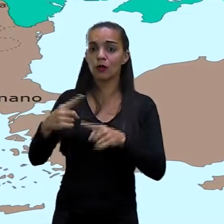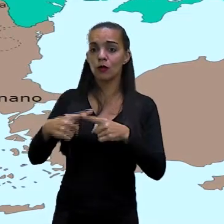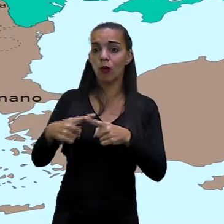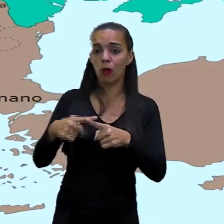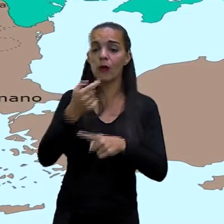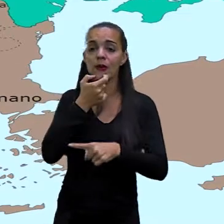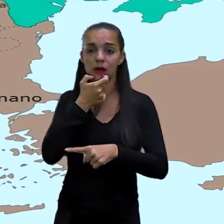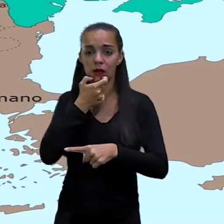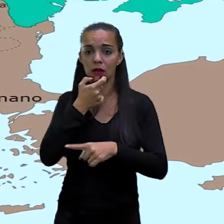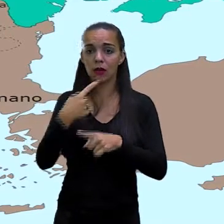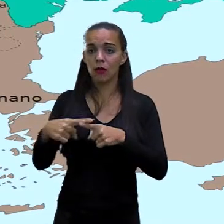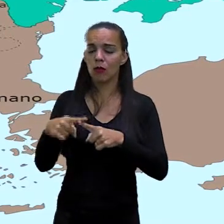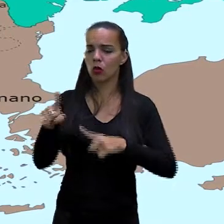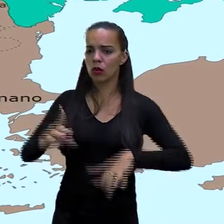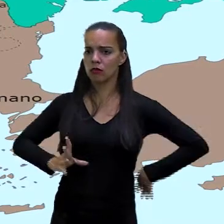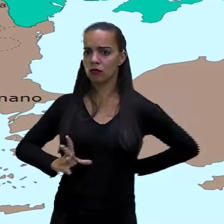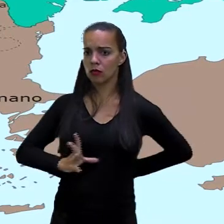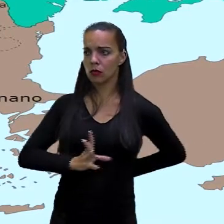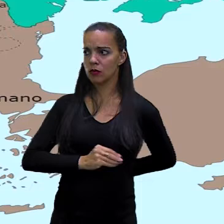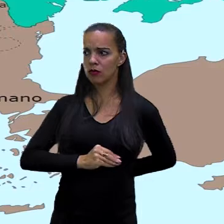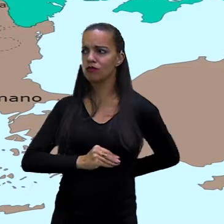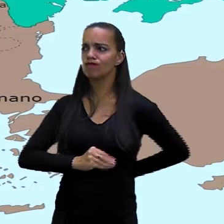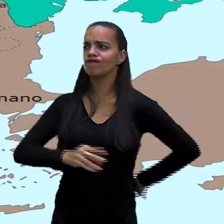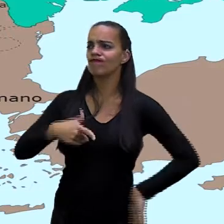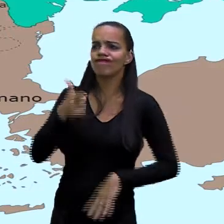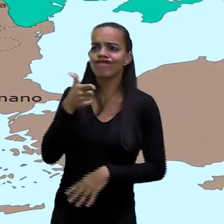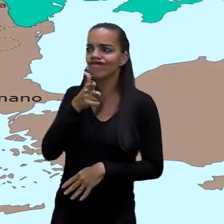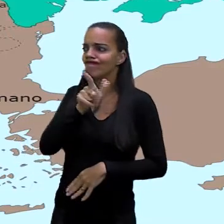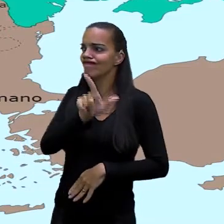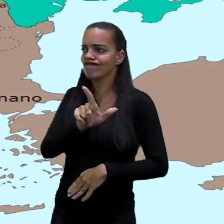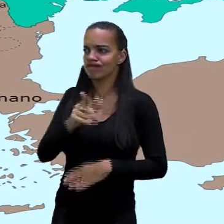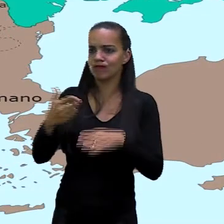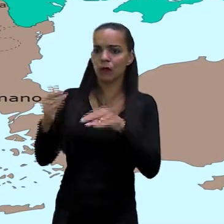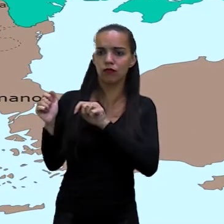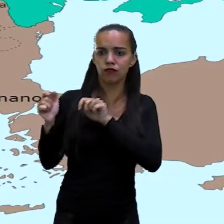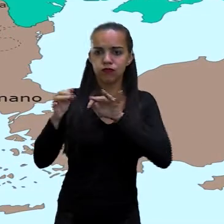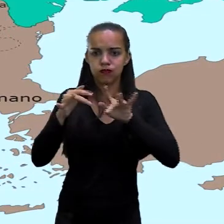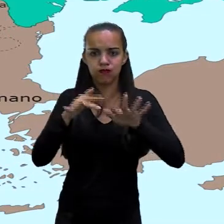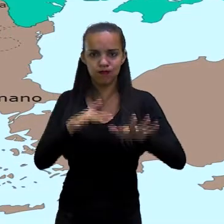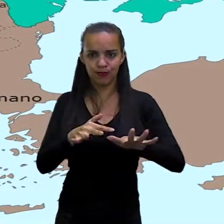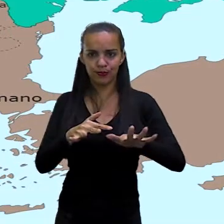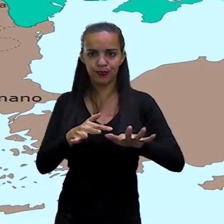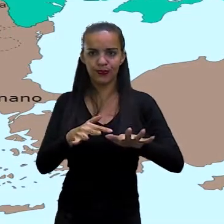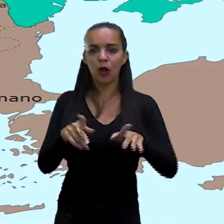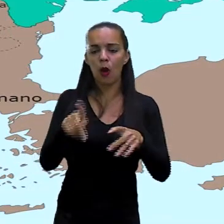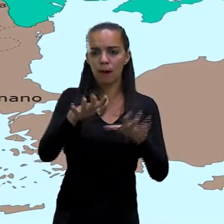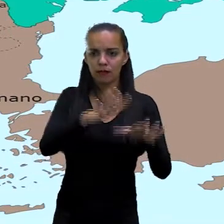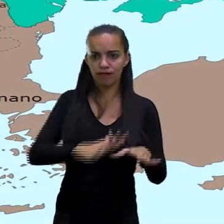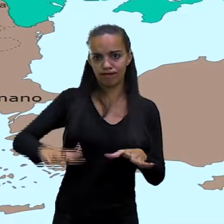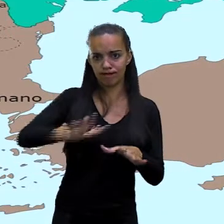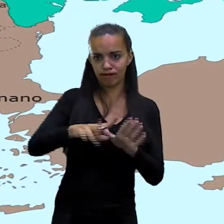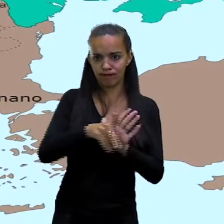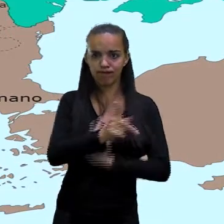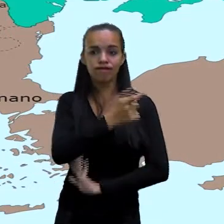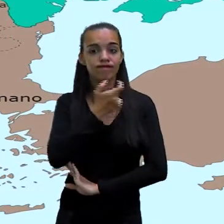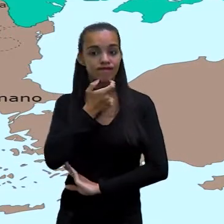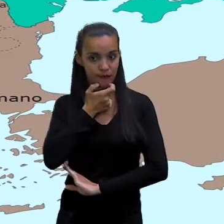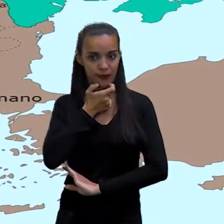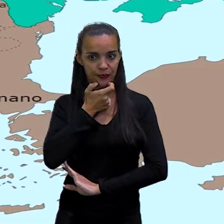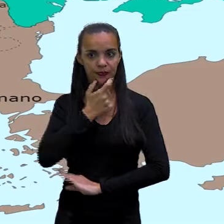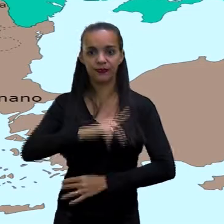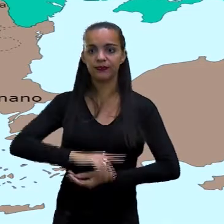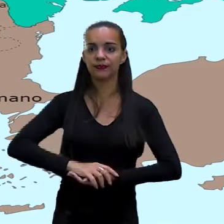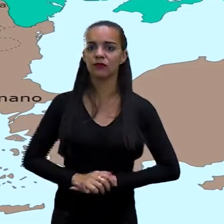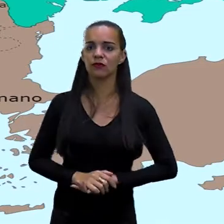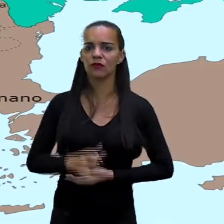que Napoleão, com as suas tropas, não conseguiam invadir o território da Grã-Bretanha. Então,